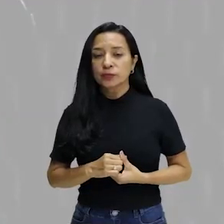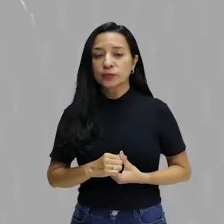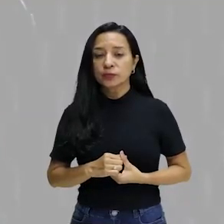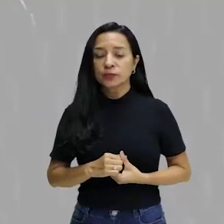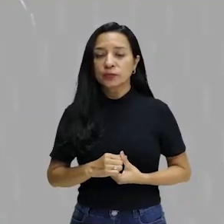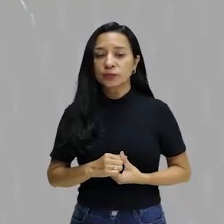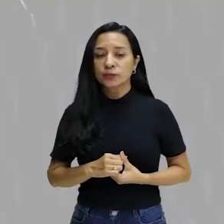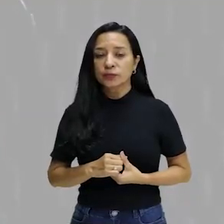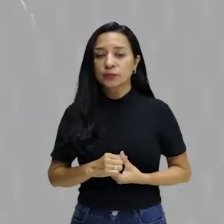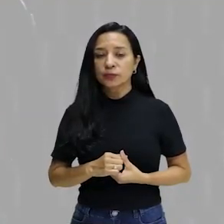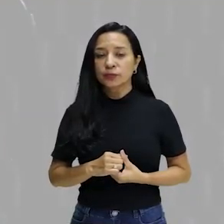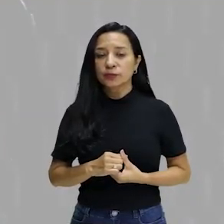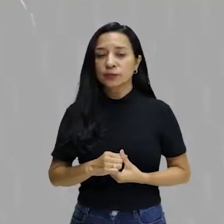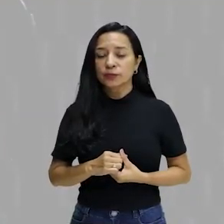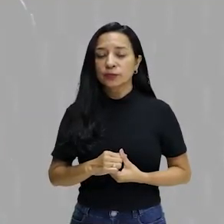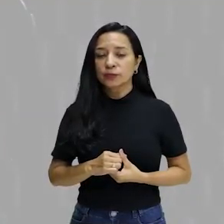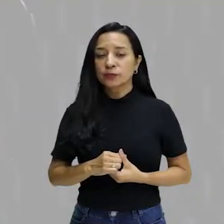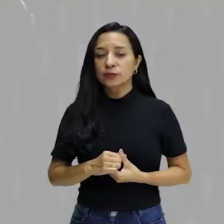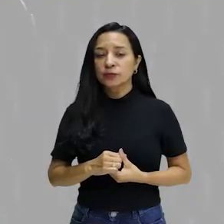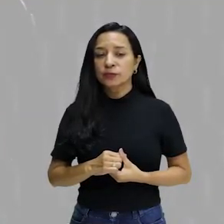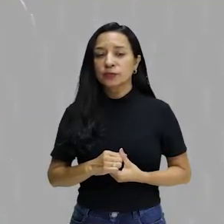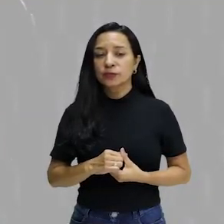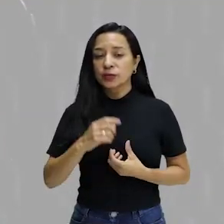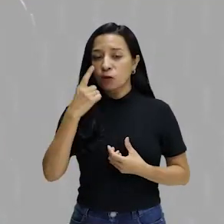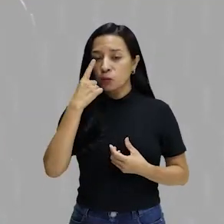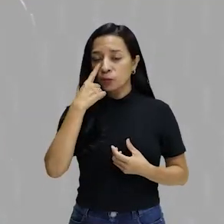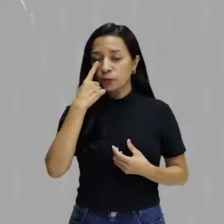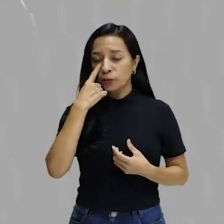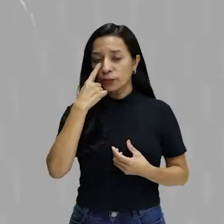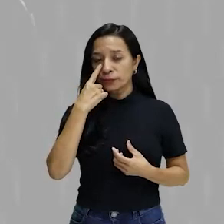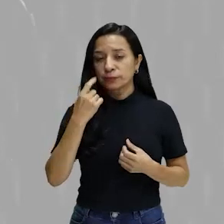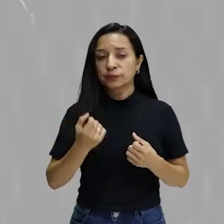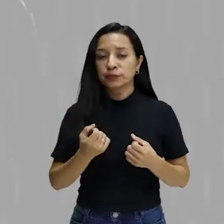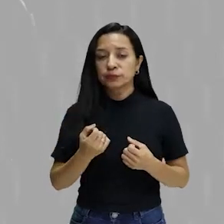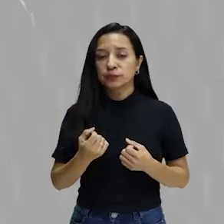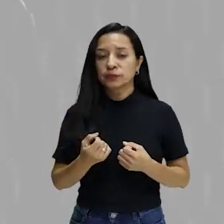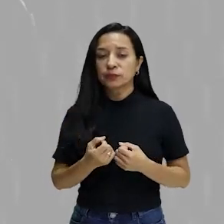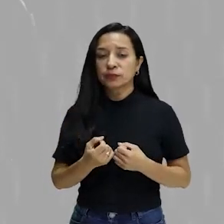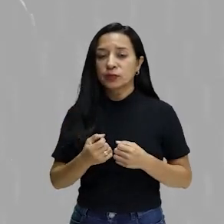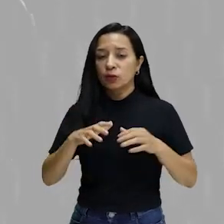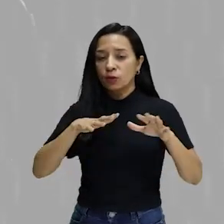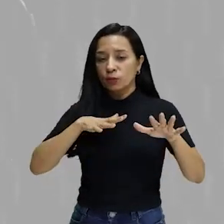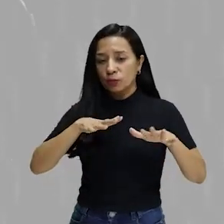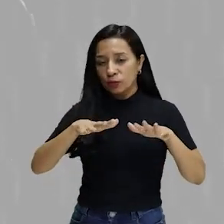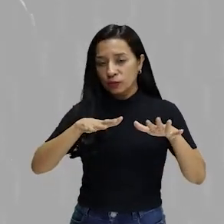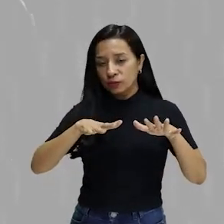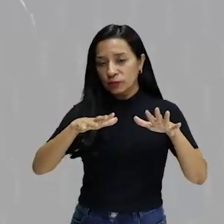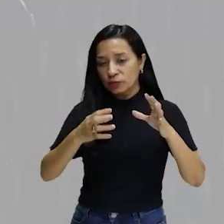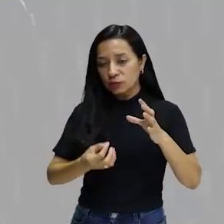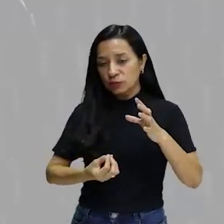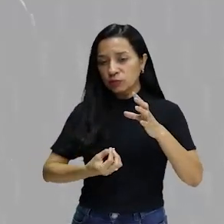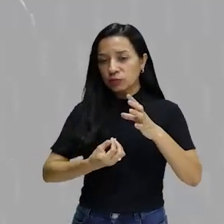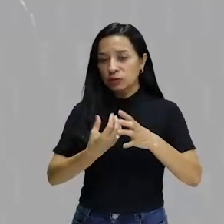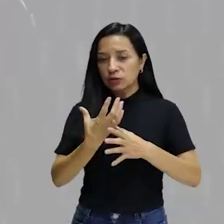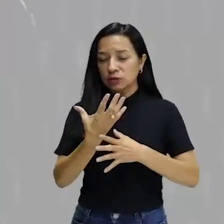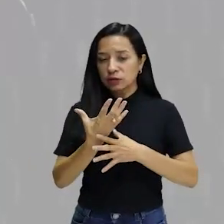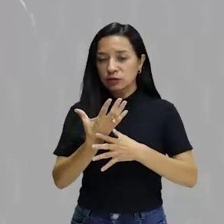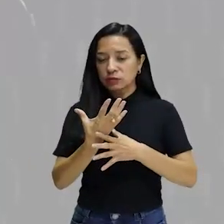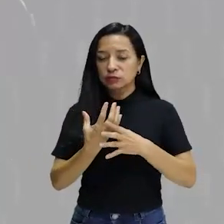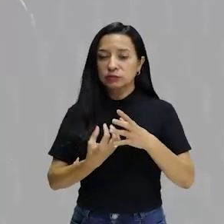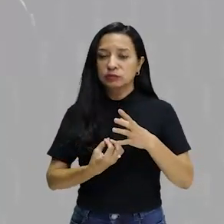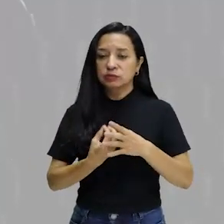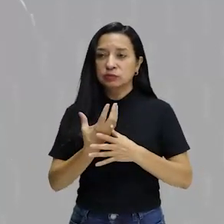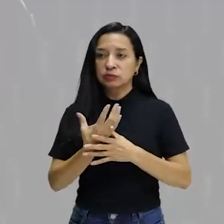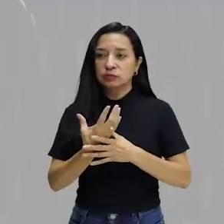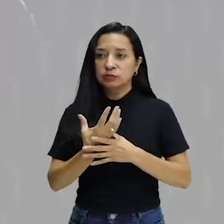positiva na raiz. Veja bem, ele diz um movimento ascendente.